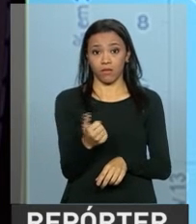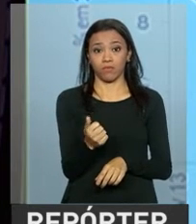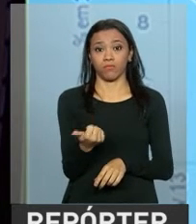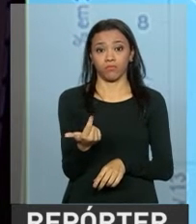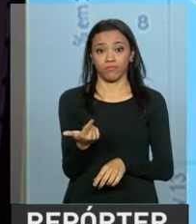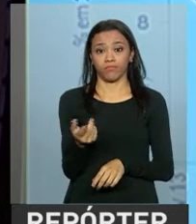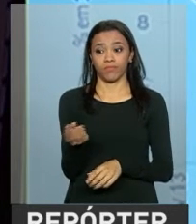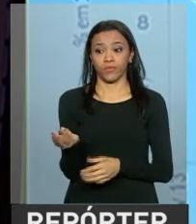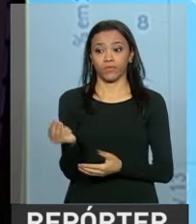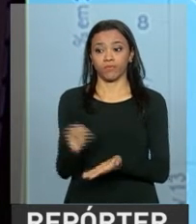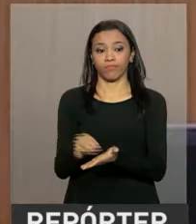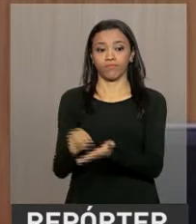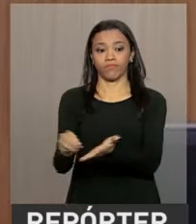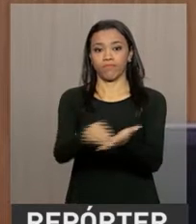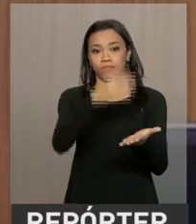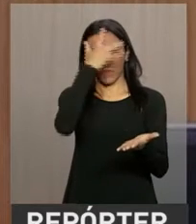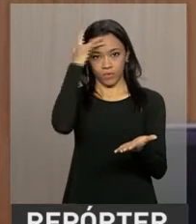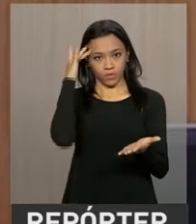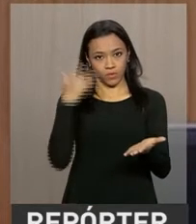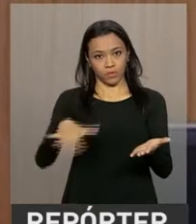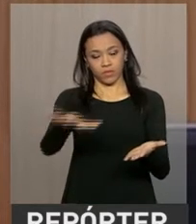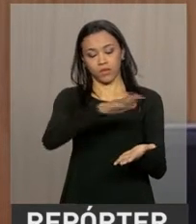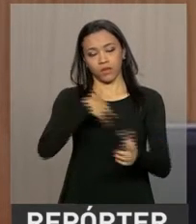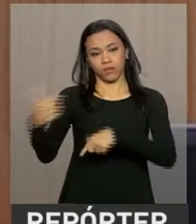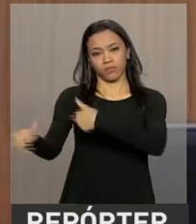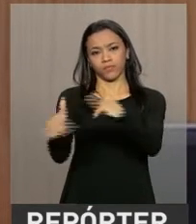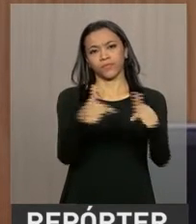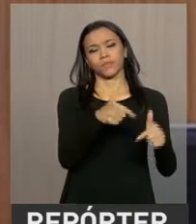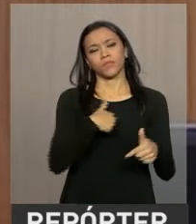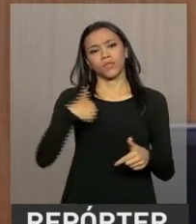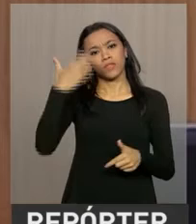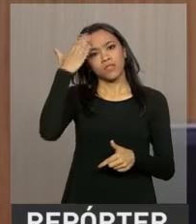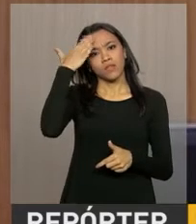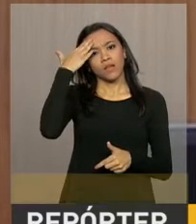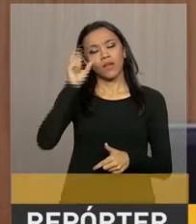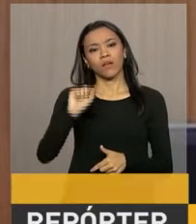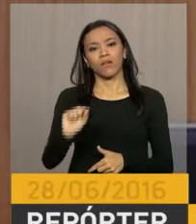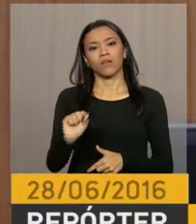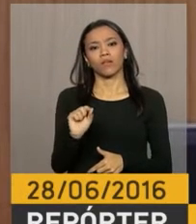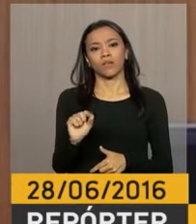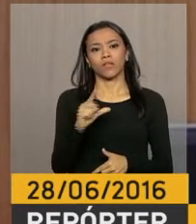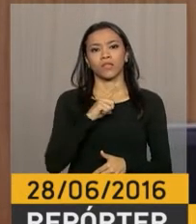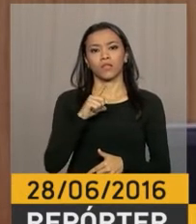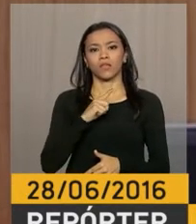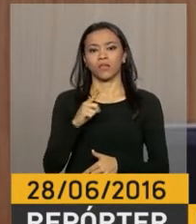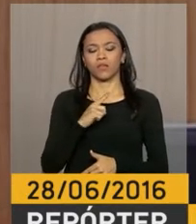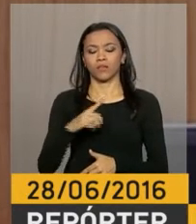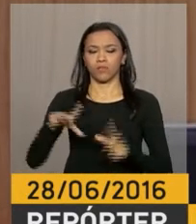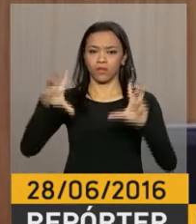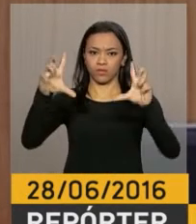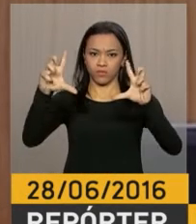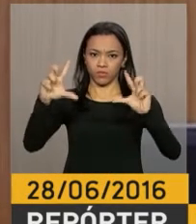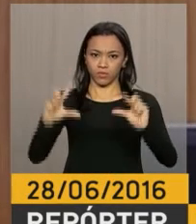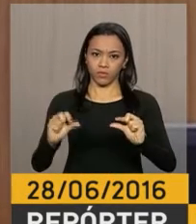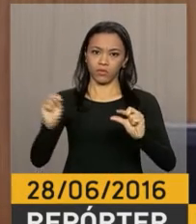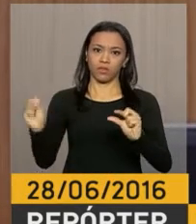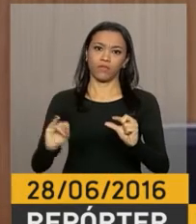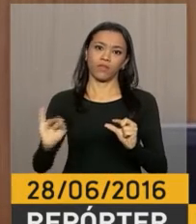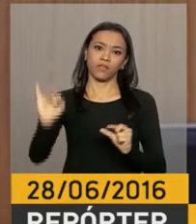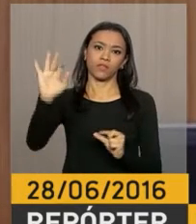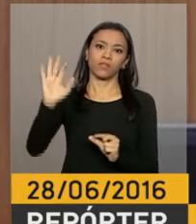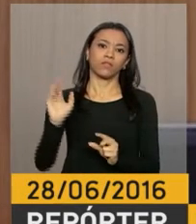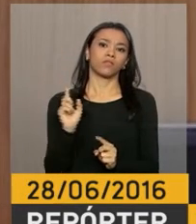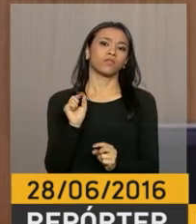mão de obra. Então, quando se toma os serviços intensivos em mão de obra, se observa uma desinflação bastante significativa, de sorte